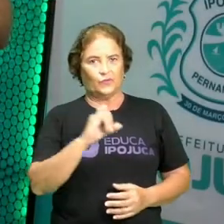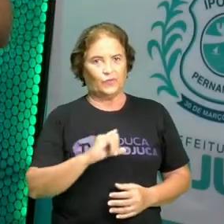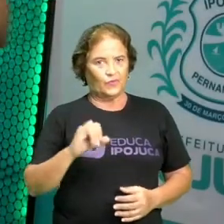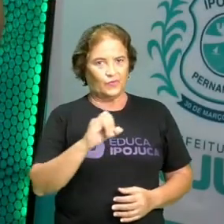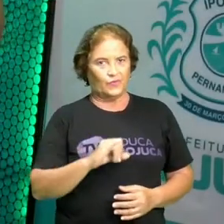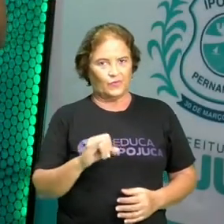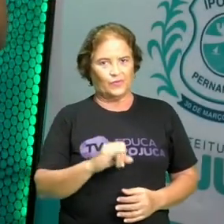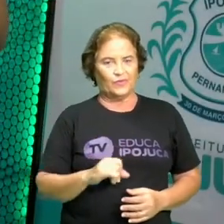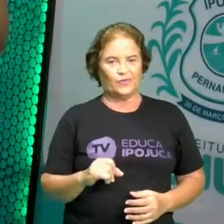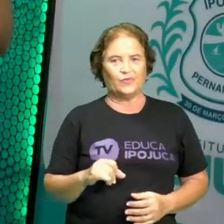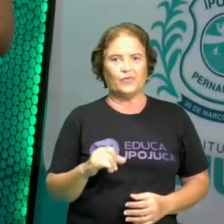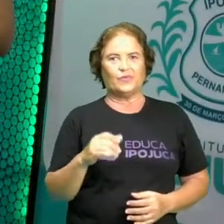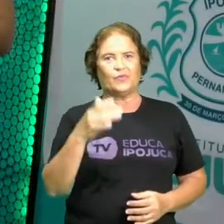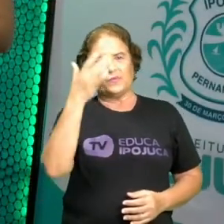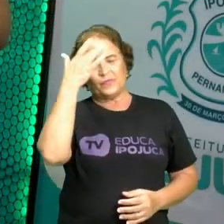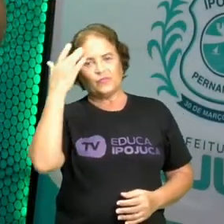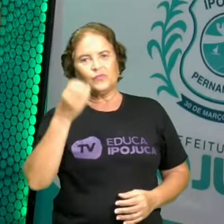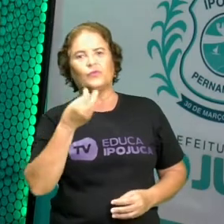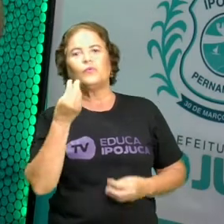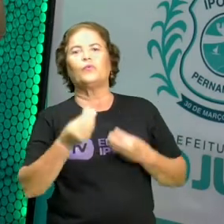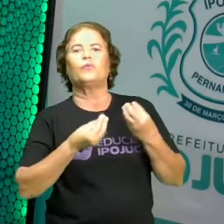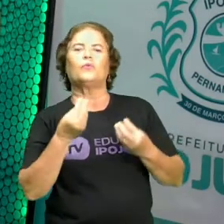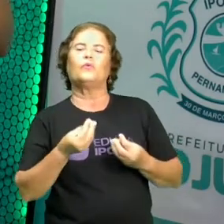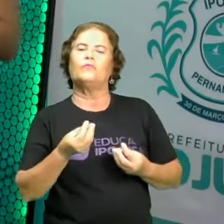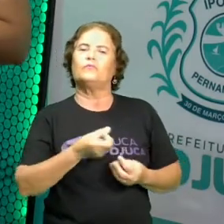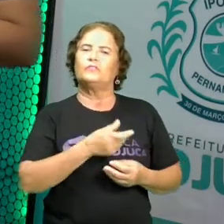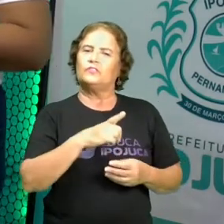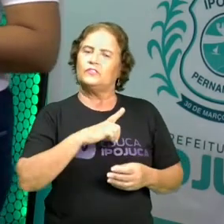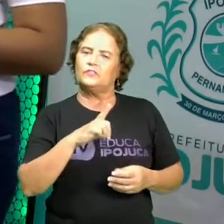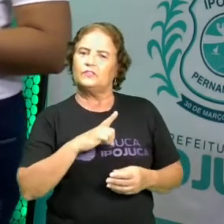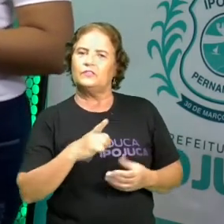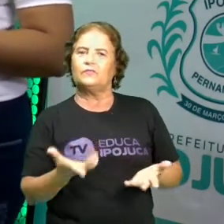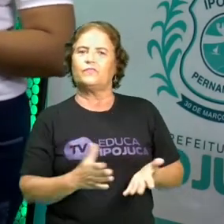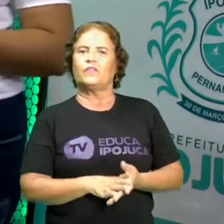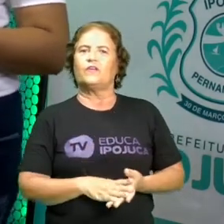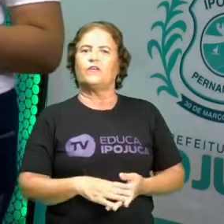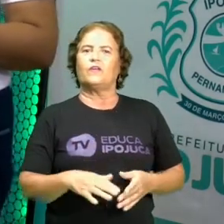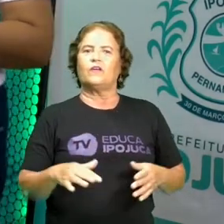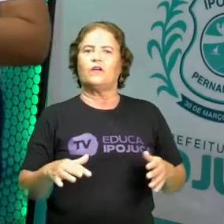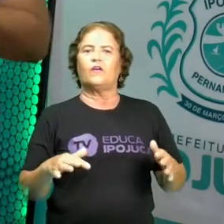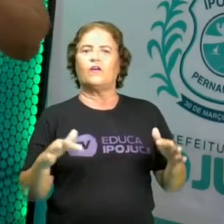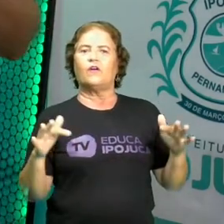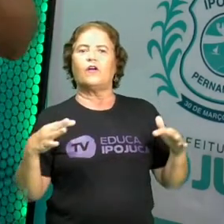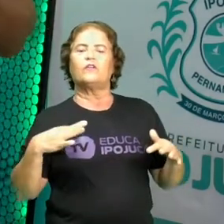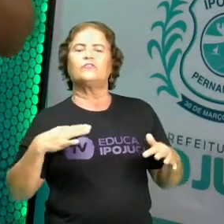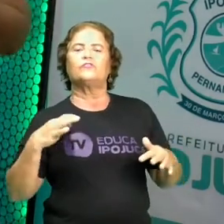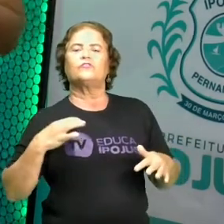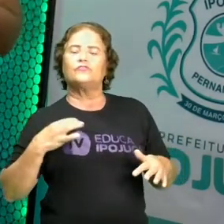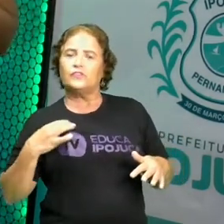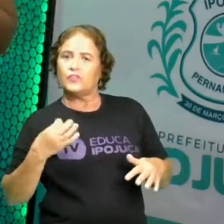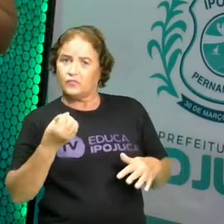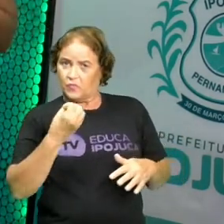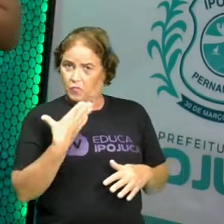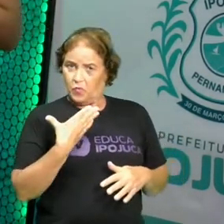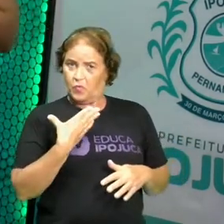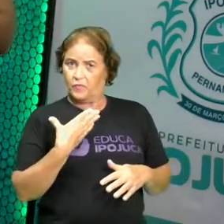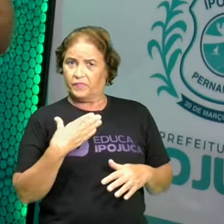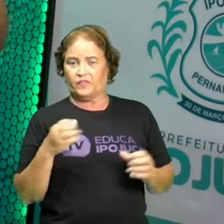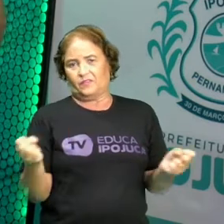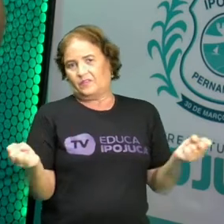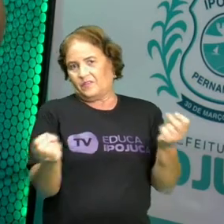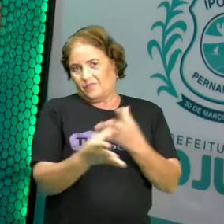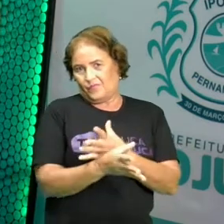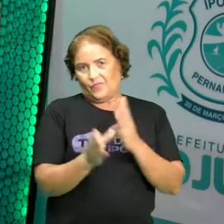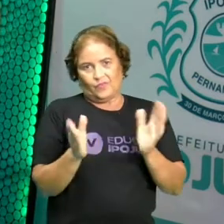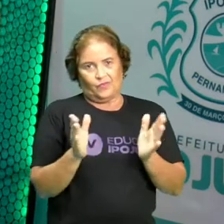Olá pessoal, como vocês estão? Como foi as férias? Acabou a folguinha, vamos embora estudar?